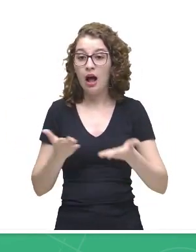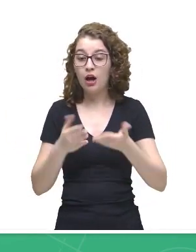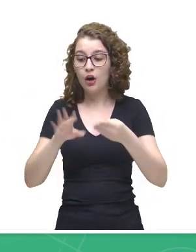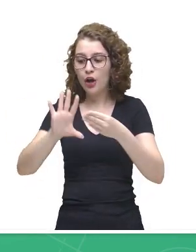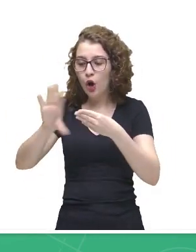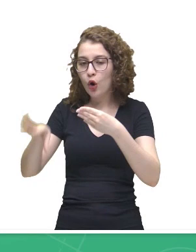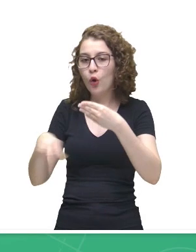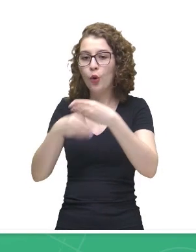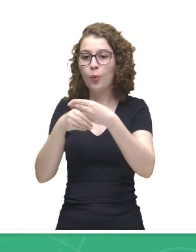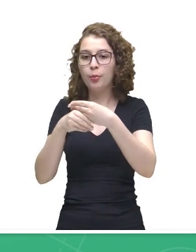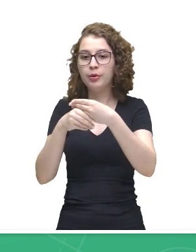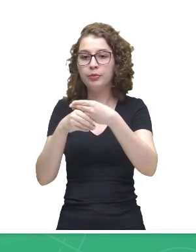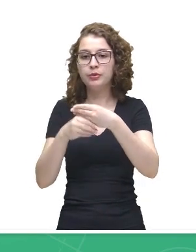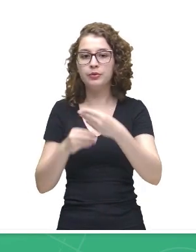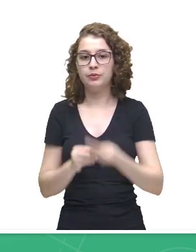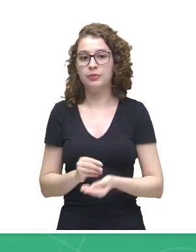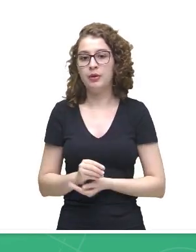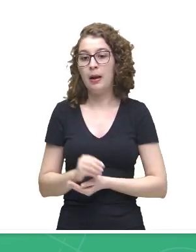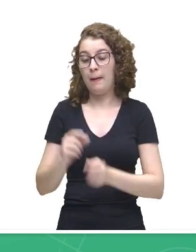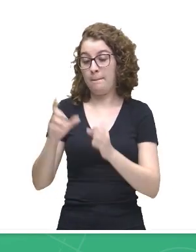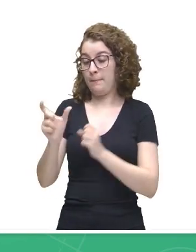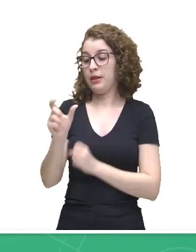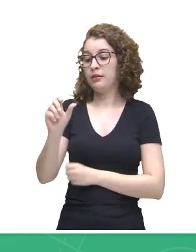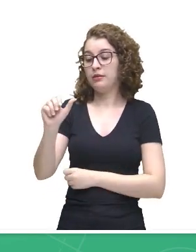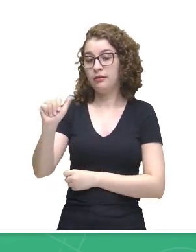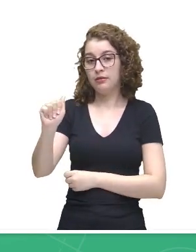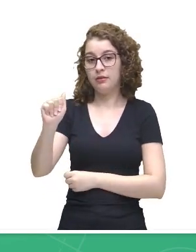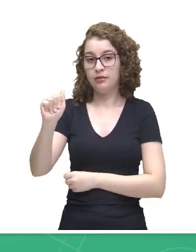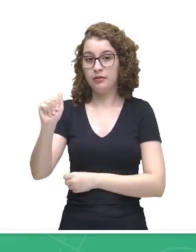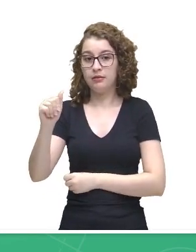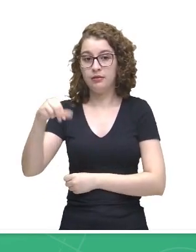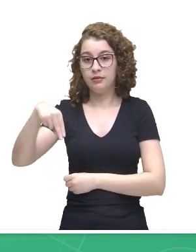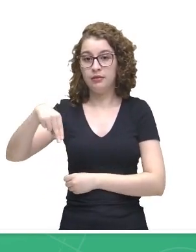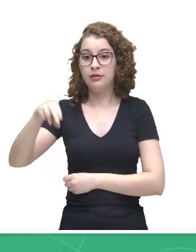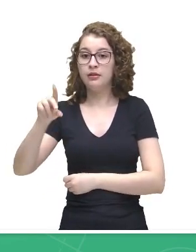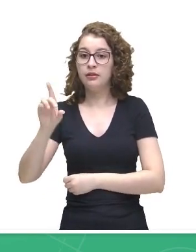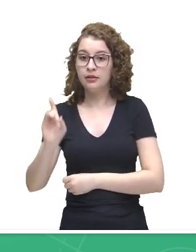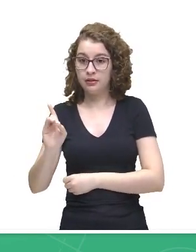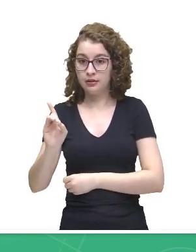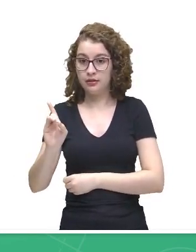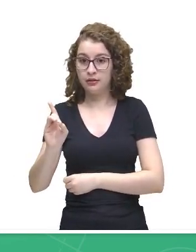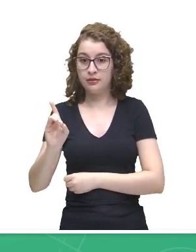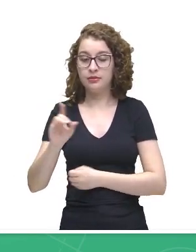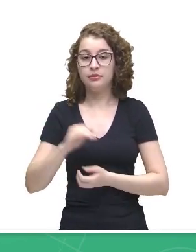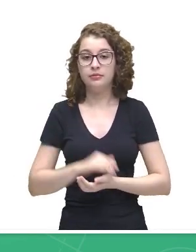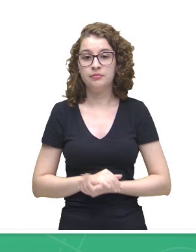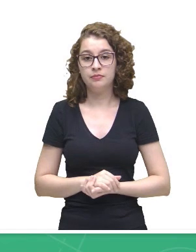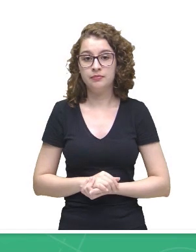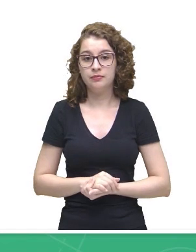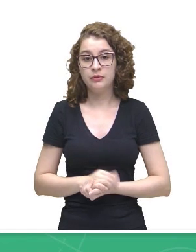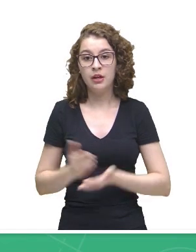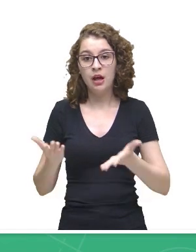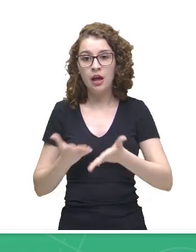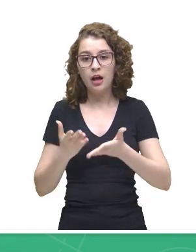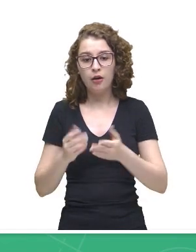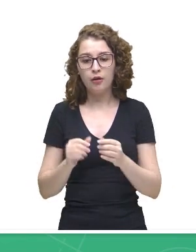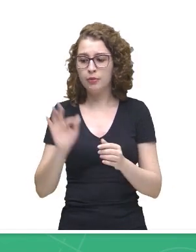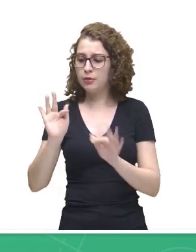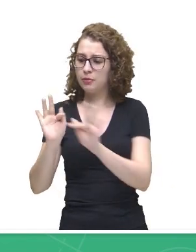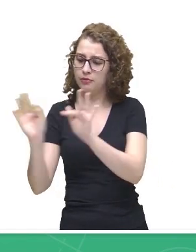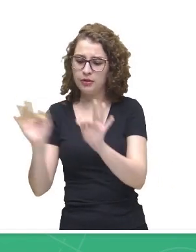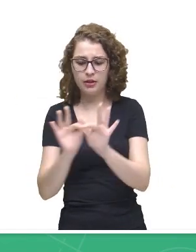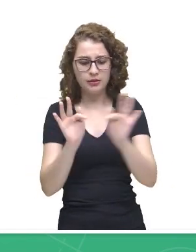eu acrescentei a palavra and, que melhorou essa oração. Vejam que eu tenho duas